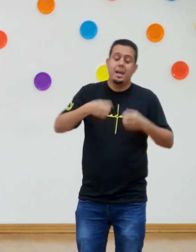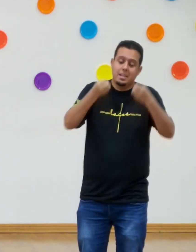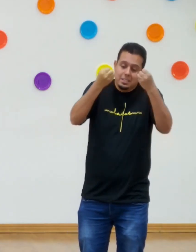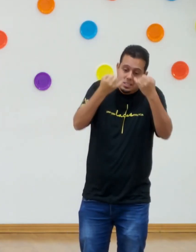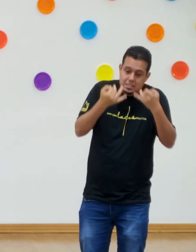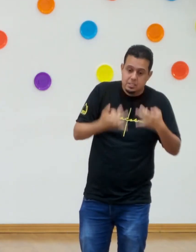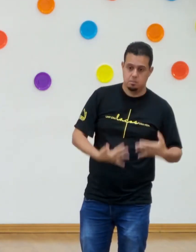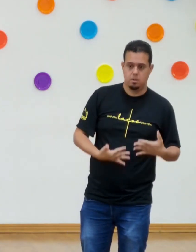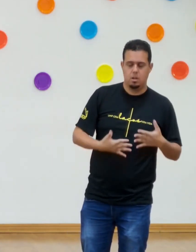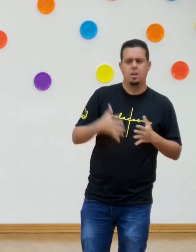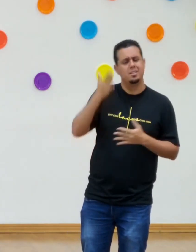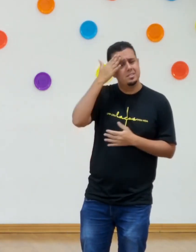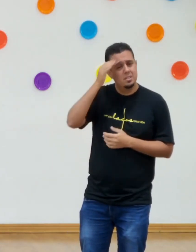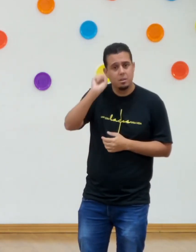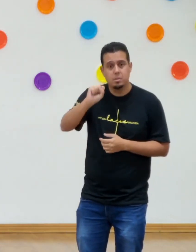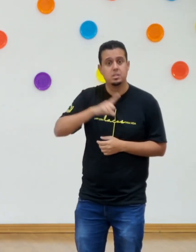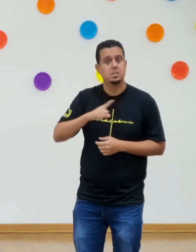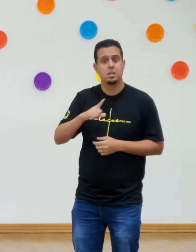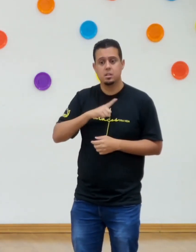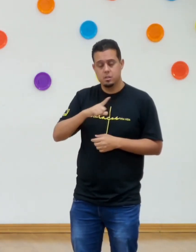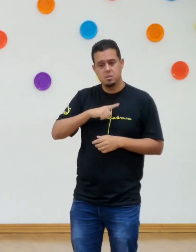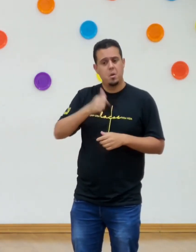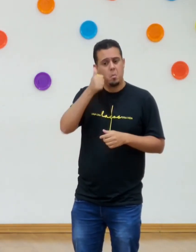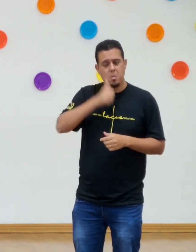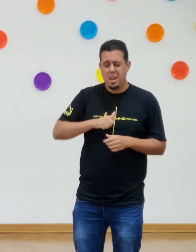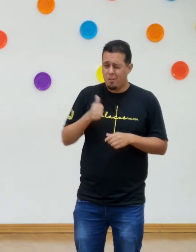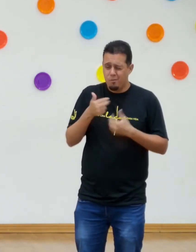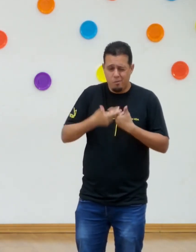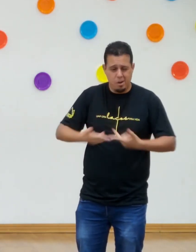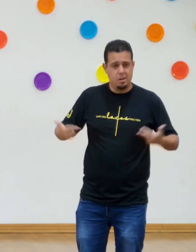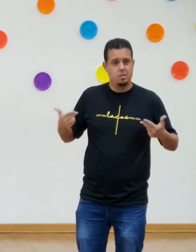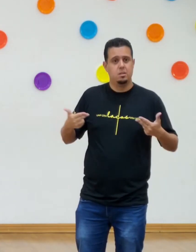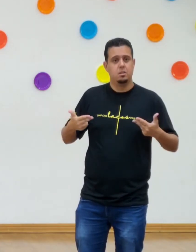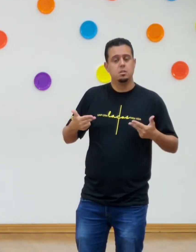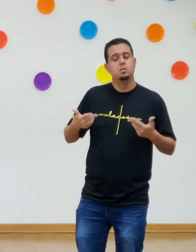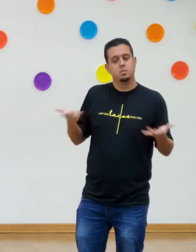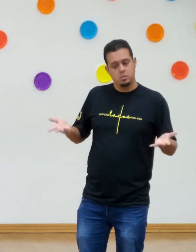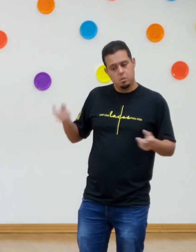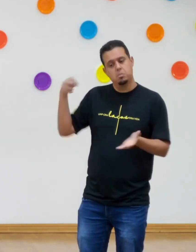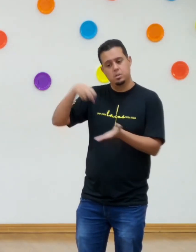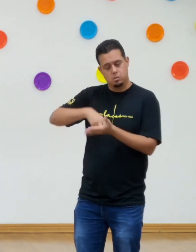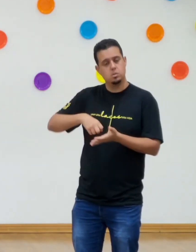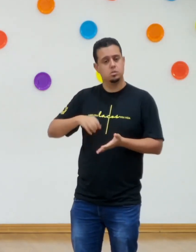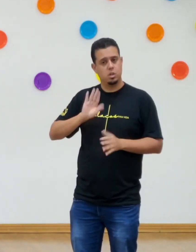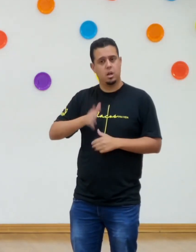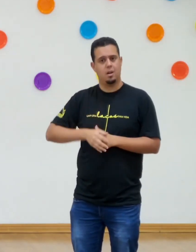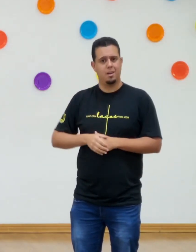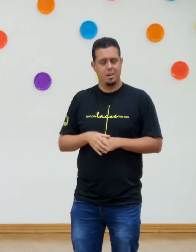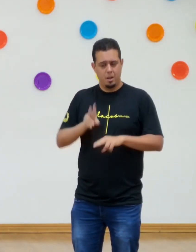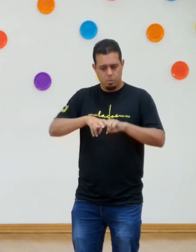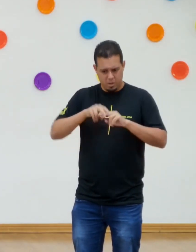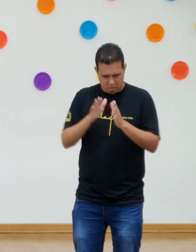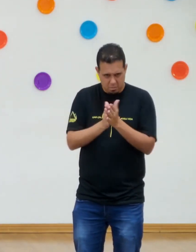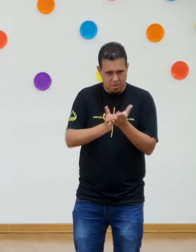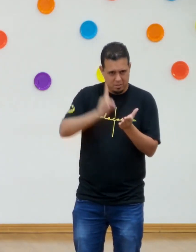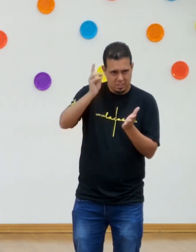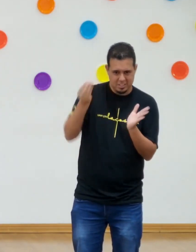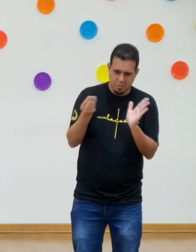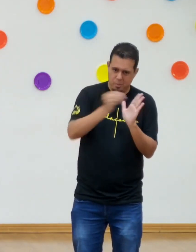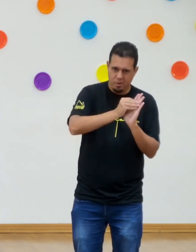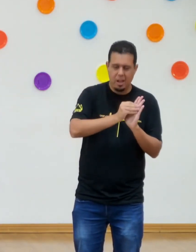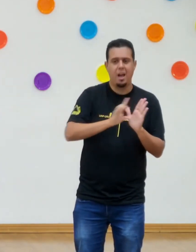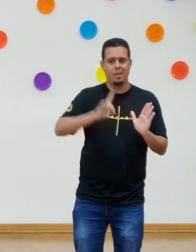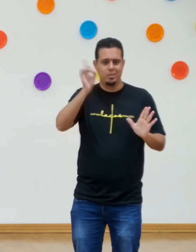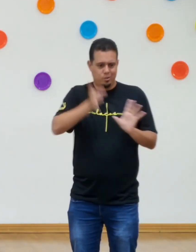de mulher, todos foram punidos por isso. Não é porque está relatado na Bíblia que Deus deixa. A